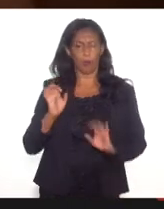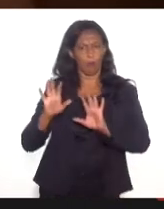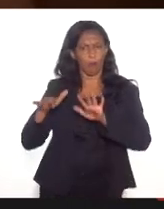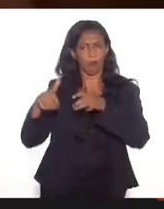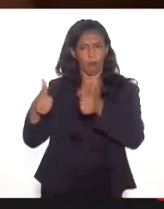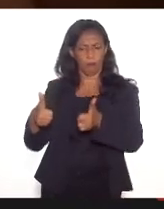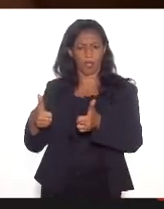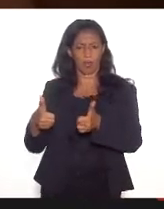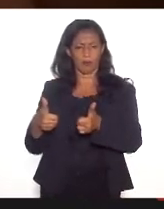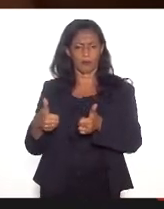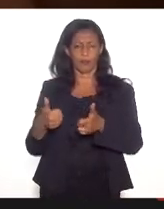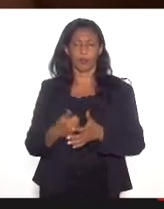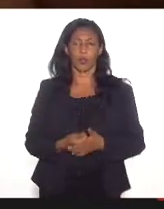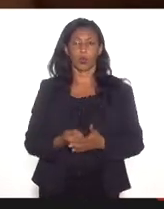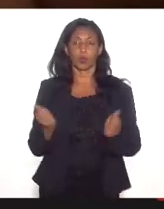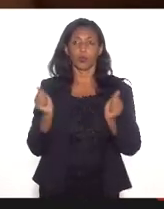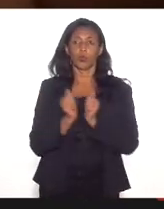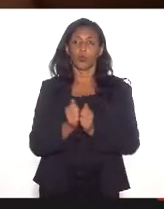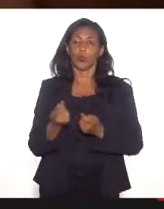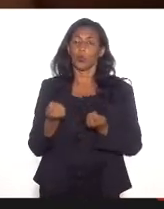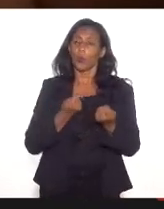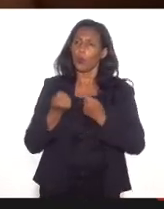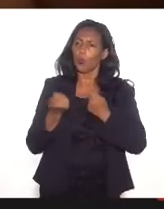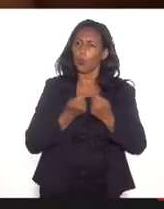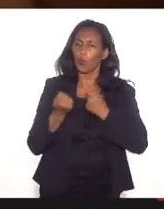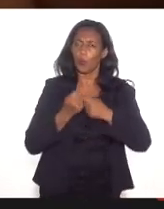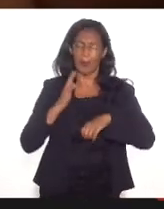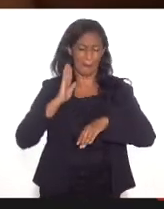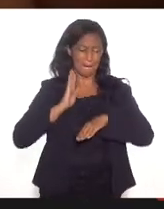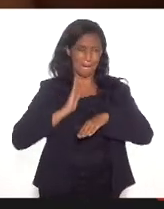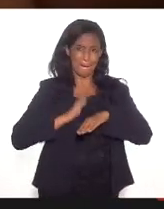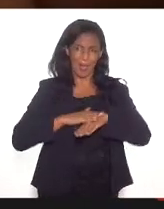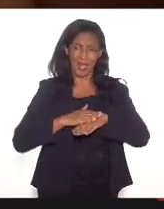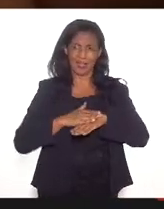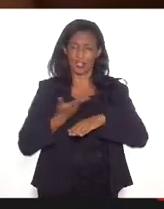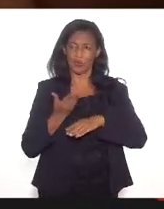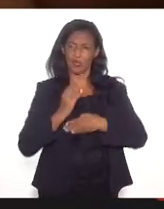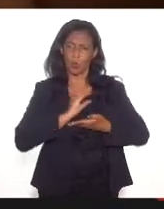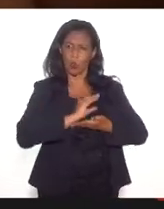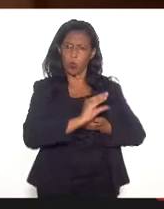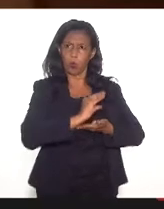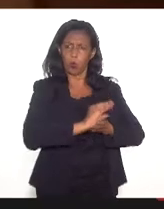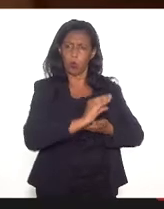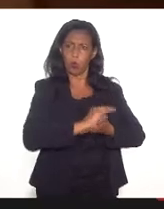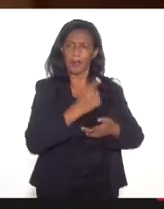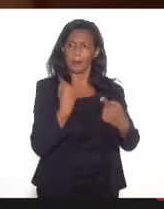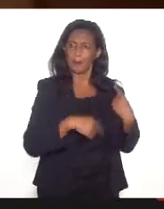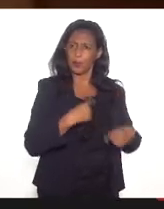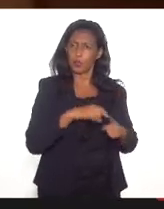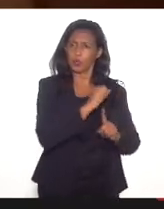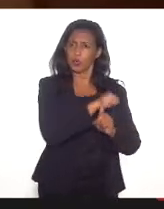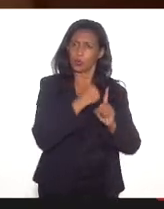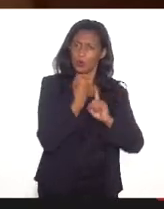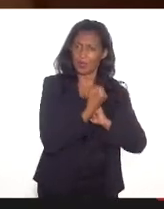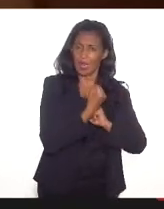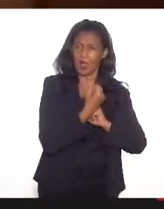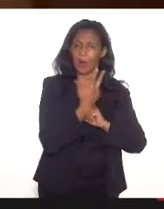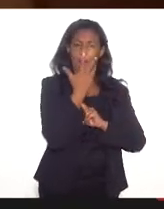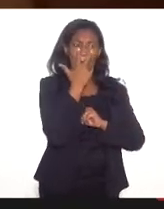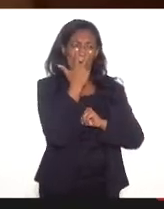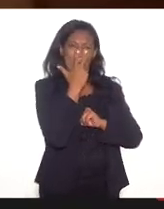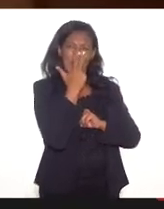dimensão do funcionamento da economia. Ora, quanto mais investimento em políticas sociais, quanto mais a gente traz para dentro